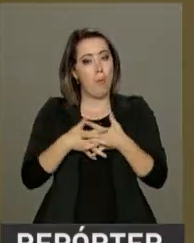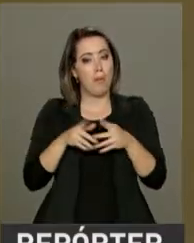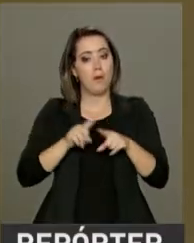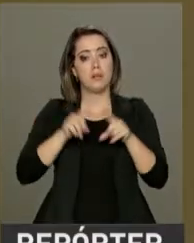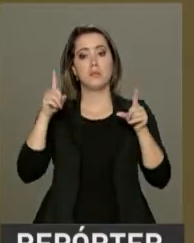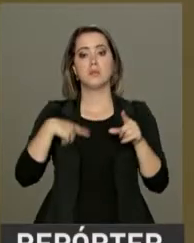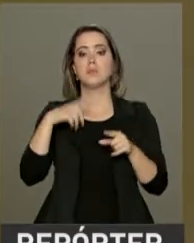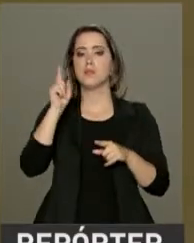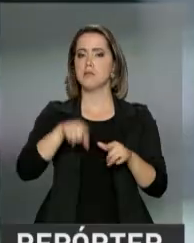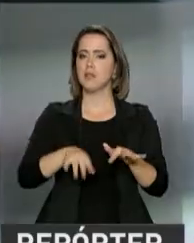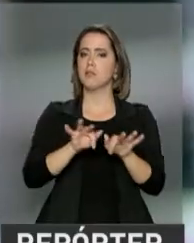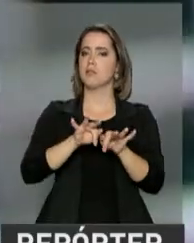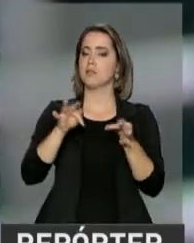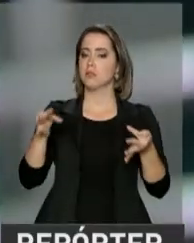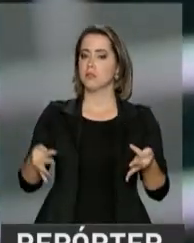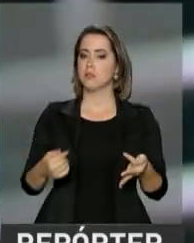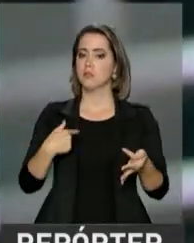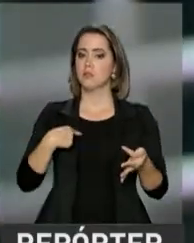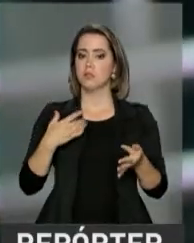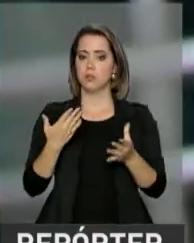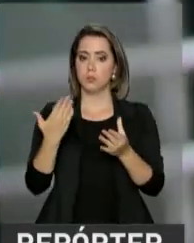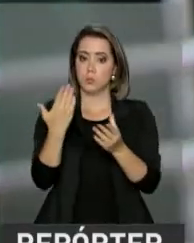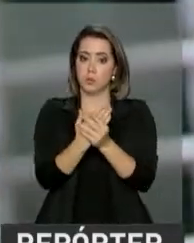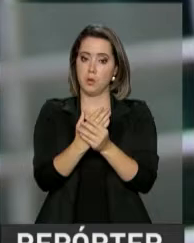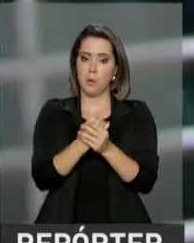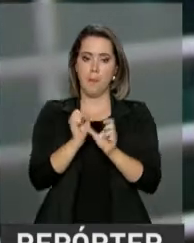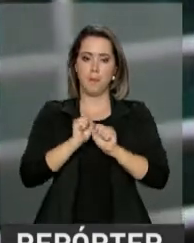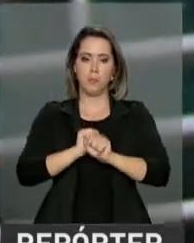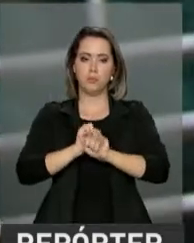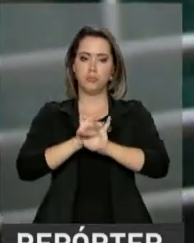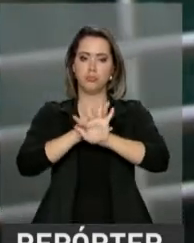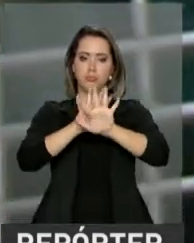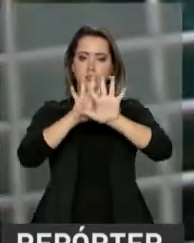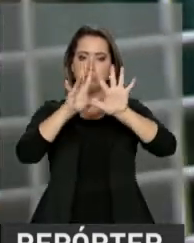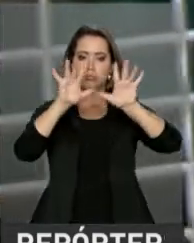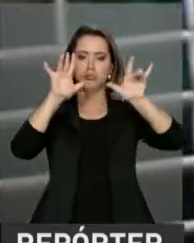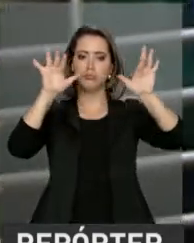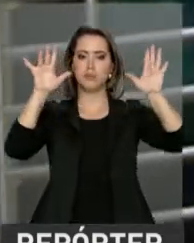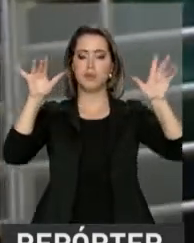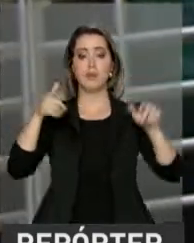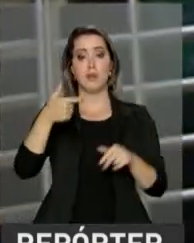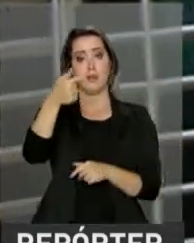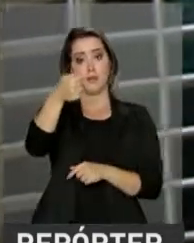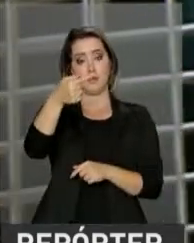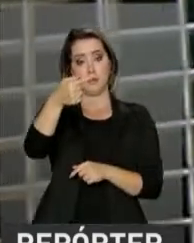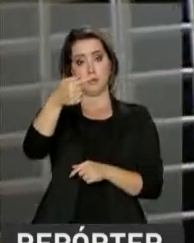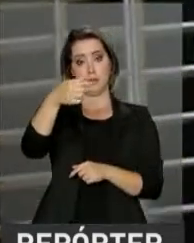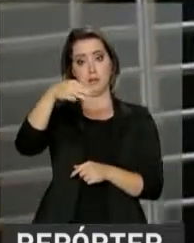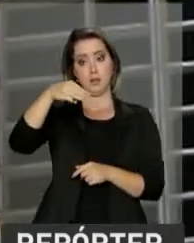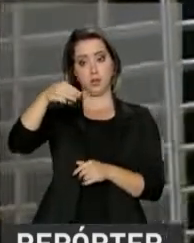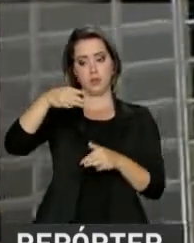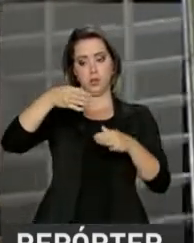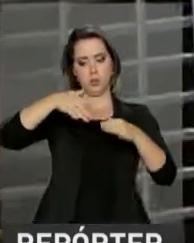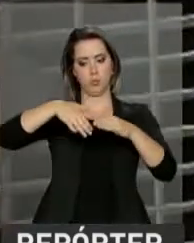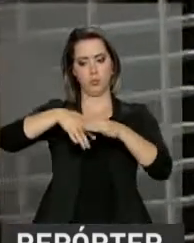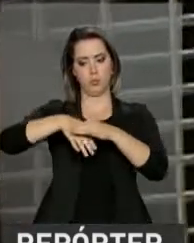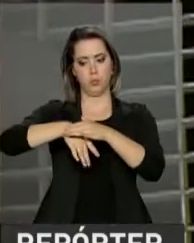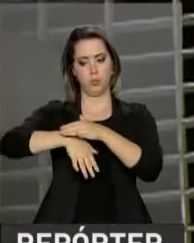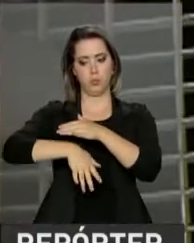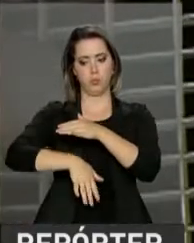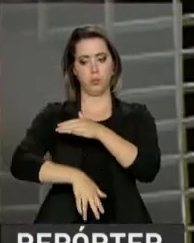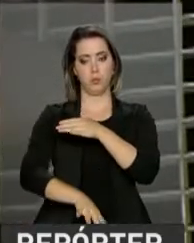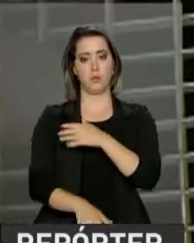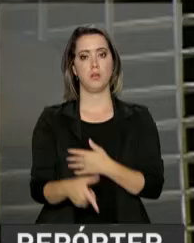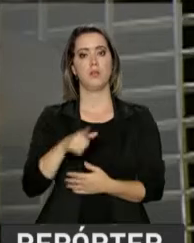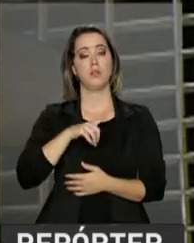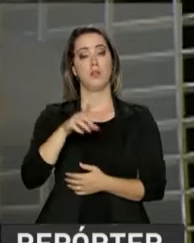o processo é simples criando no fundo de um tanque de água com sete metros de profundidade sobre o radiador estão 56